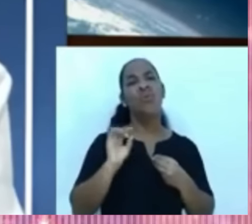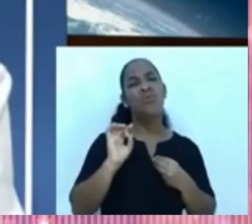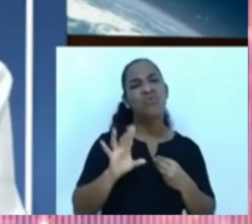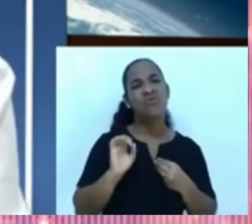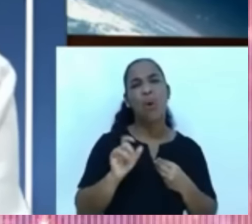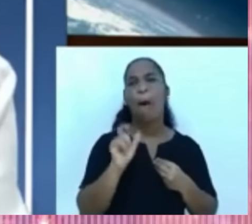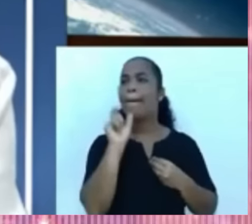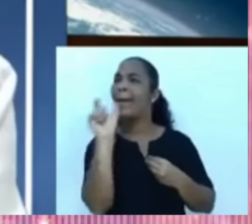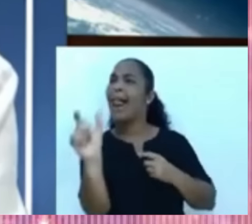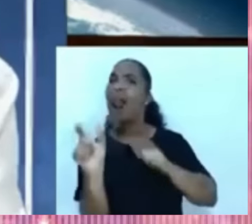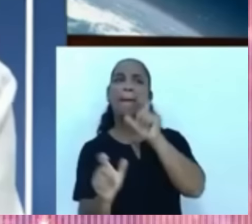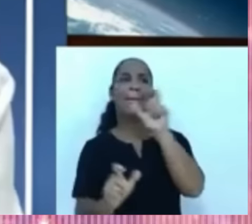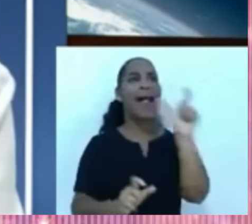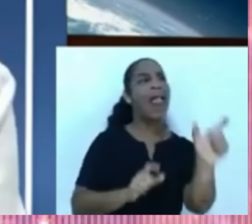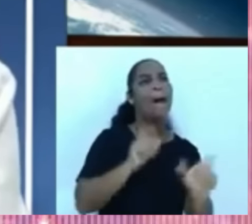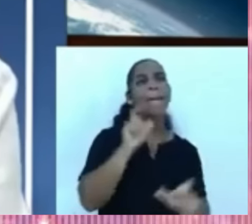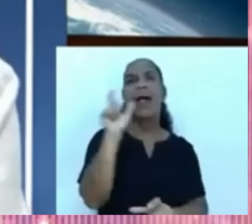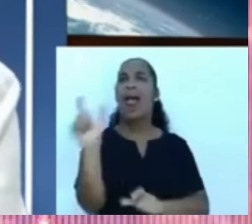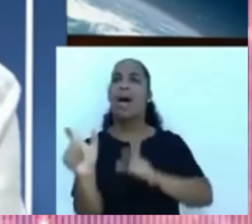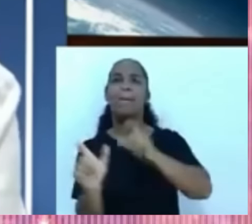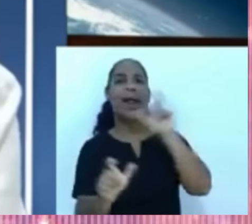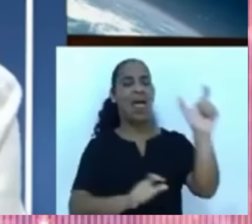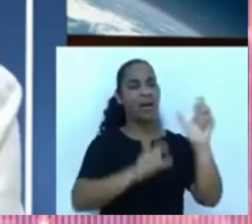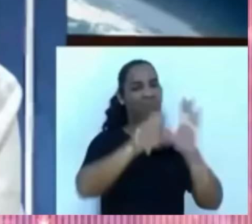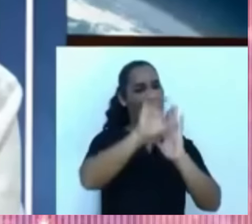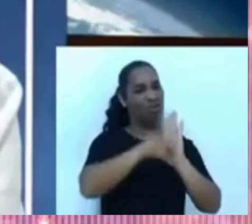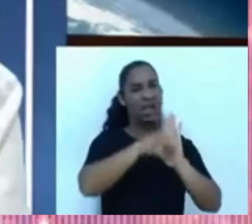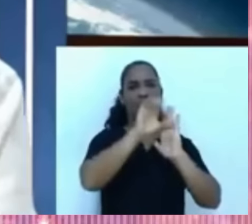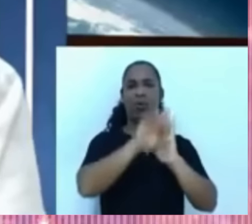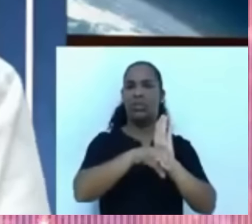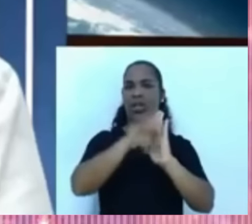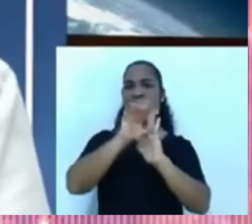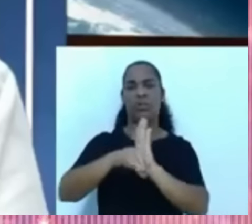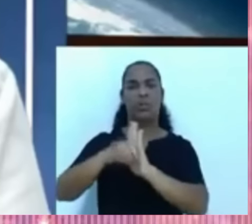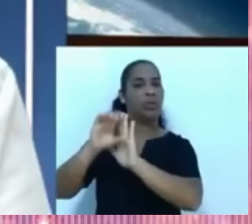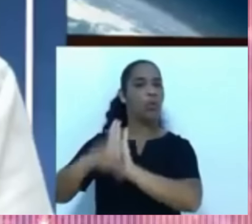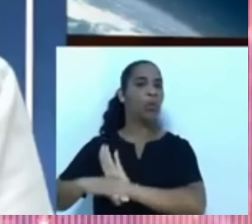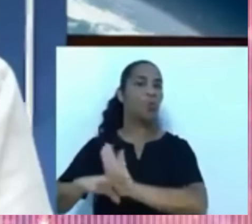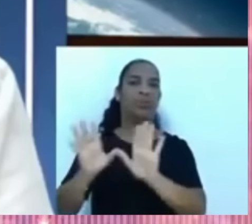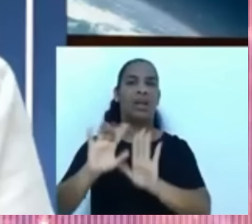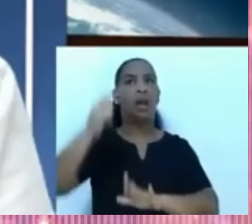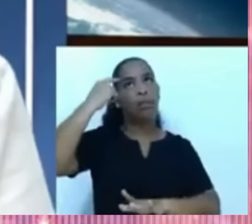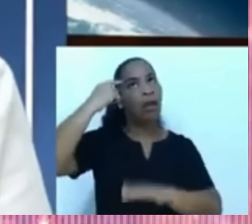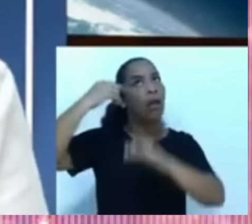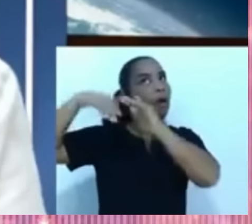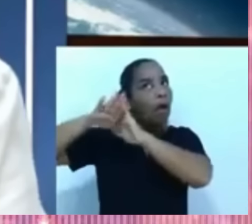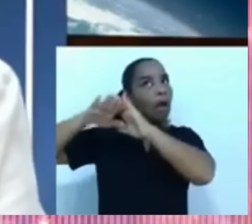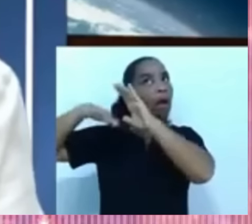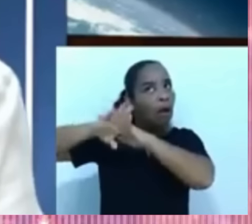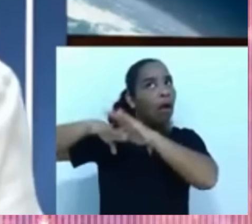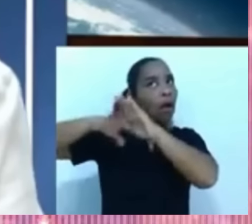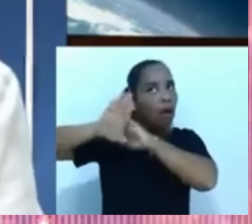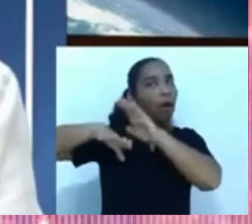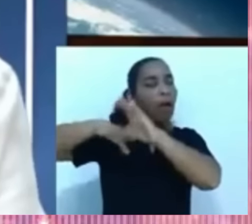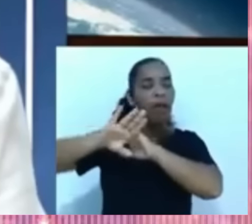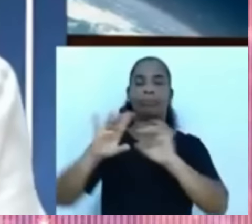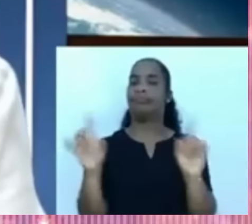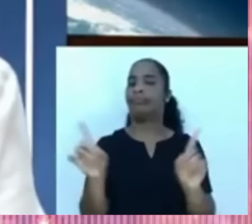palavras de definições e obrigar a memorização que não é uma